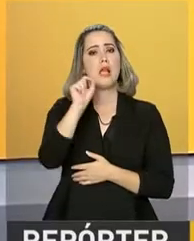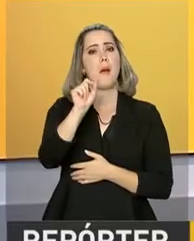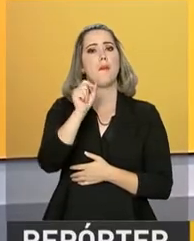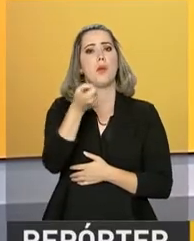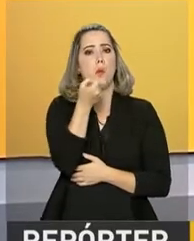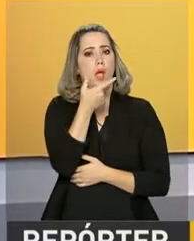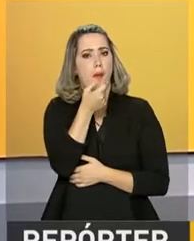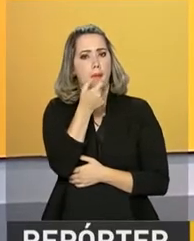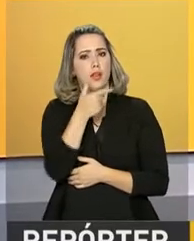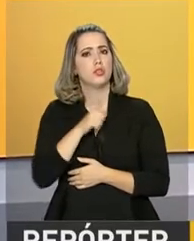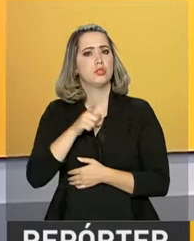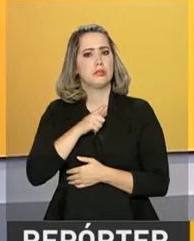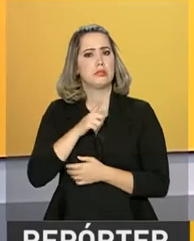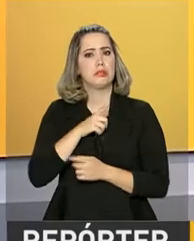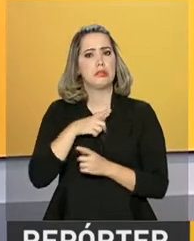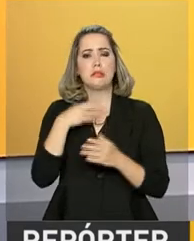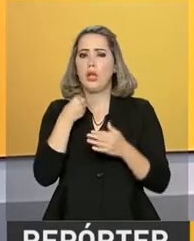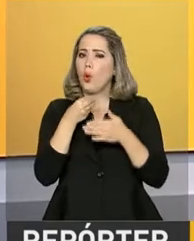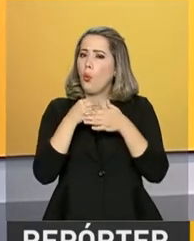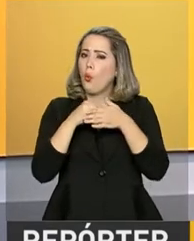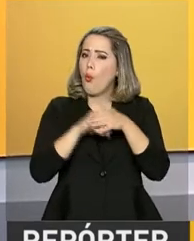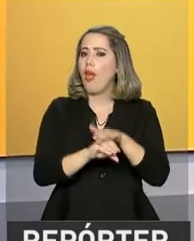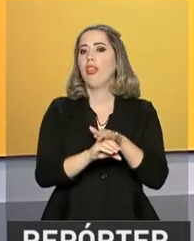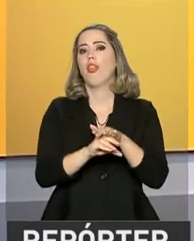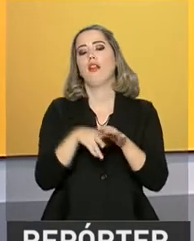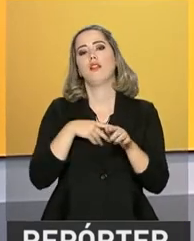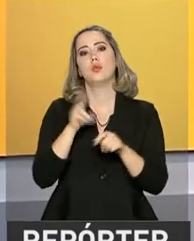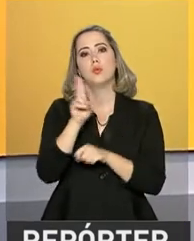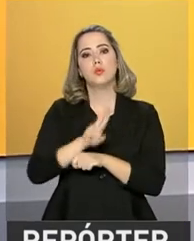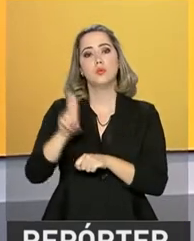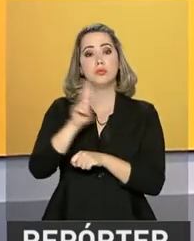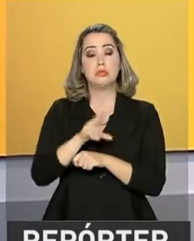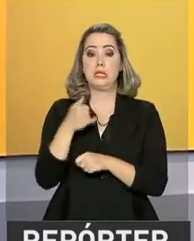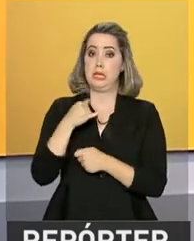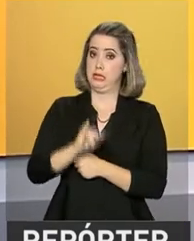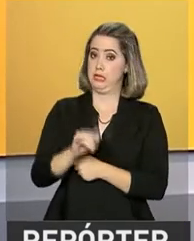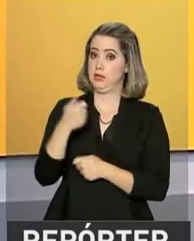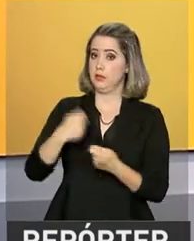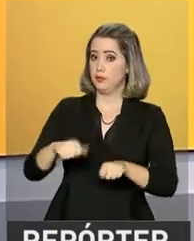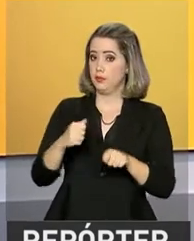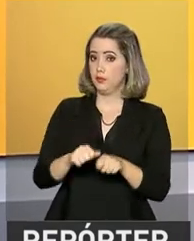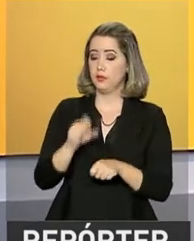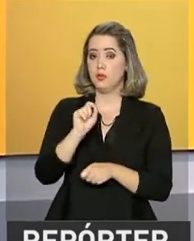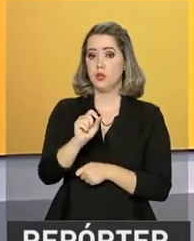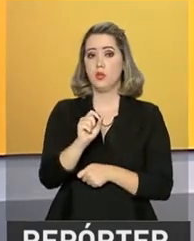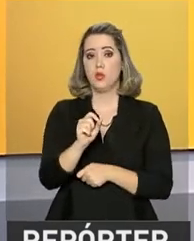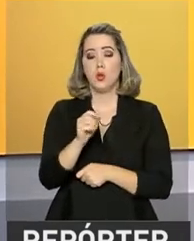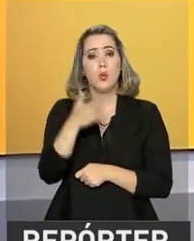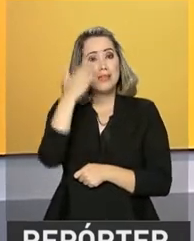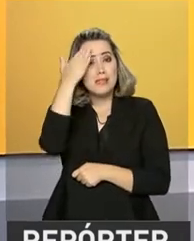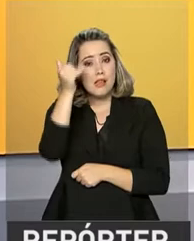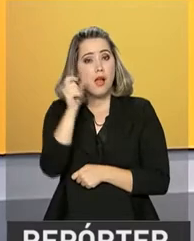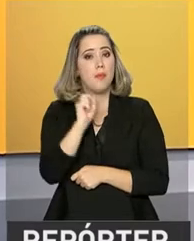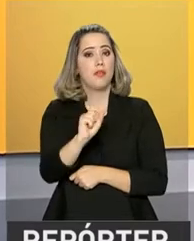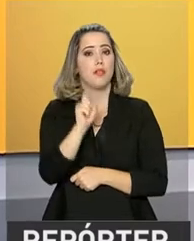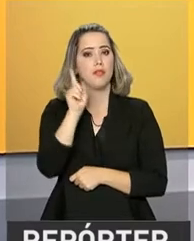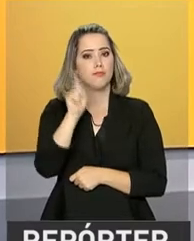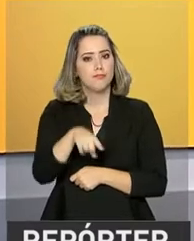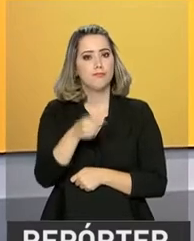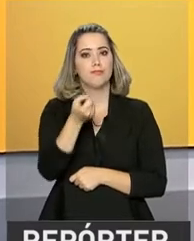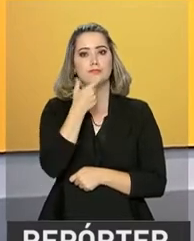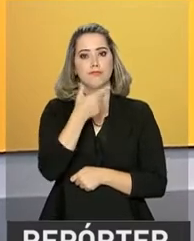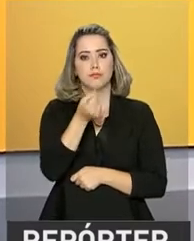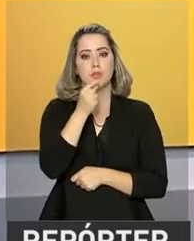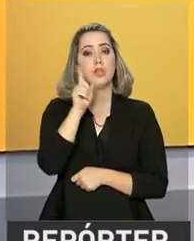que sobrou na caixa e fica guardado para uso em uma emergência o que muita gente não sabe é que esses medicamentos